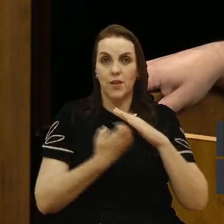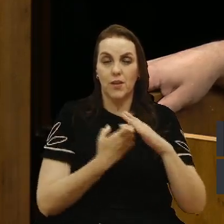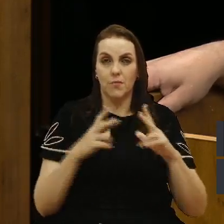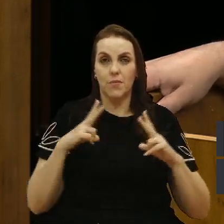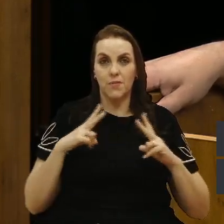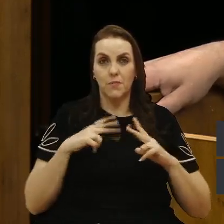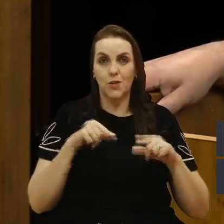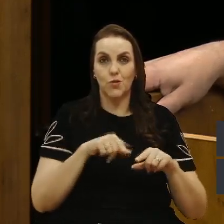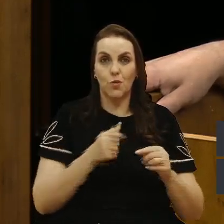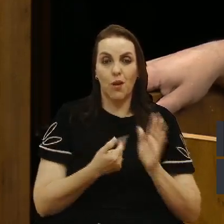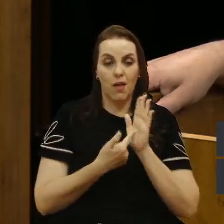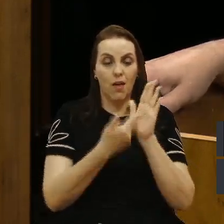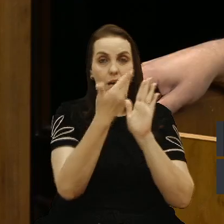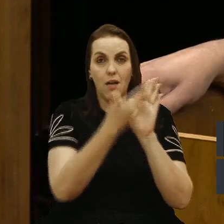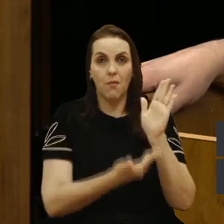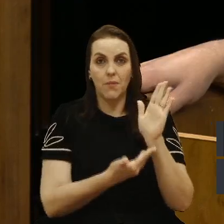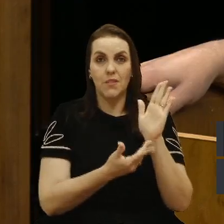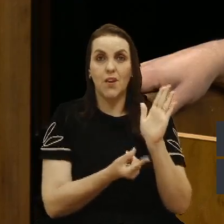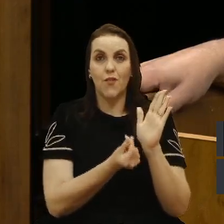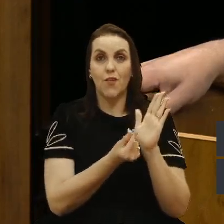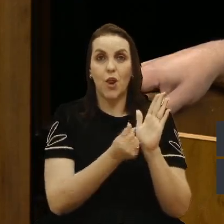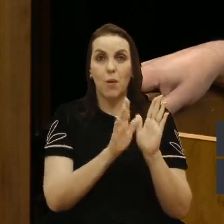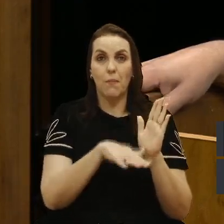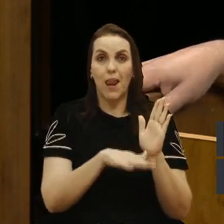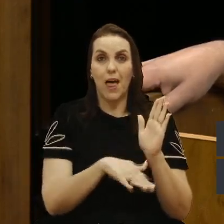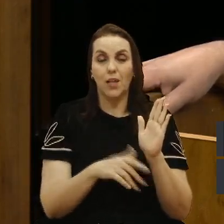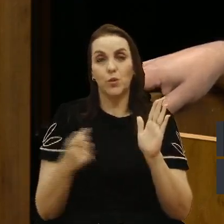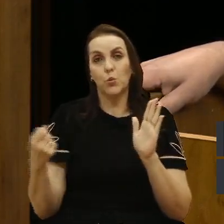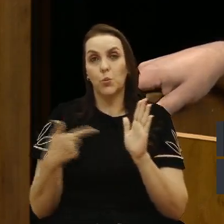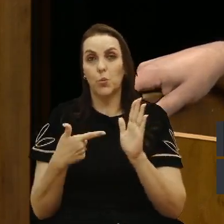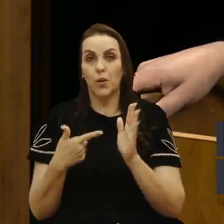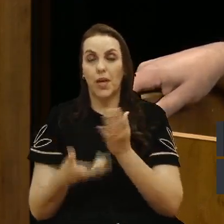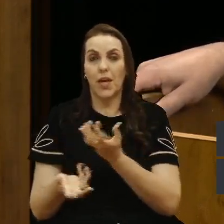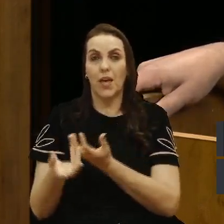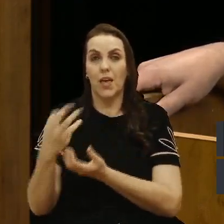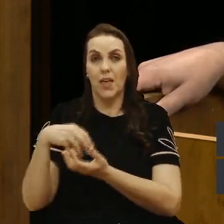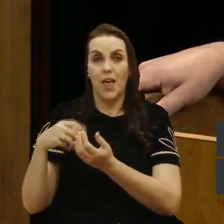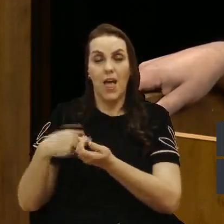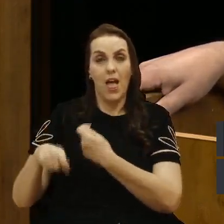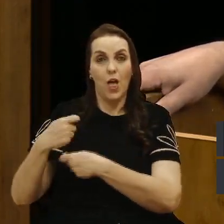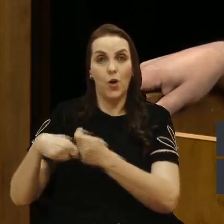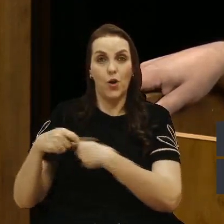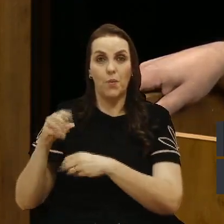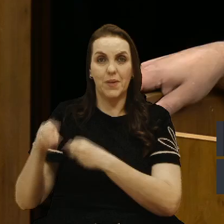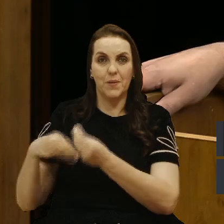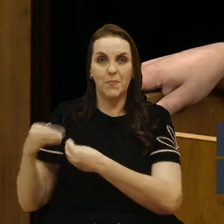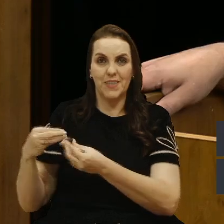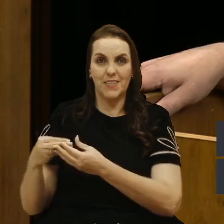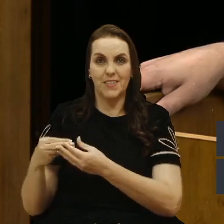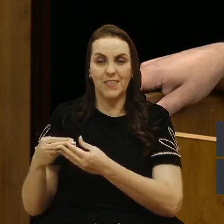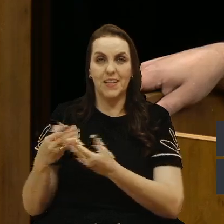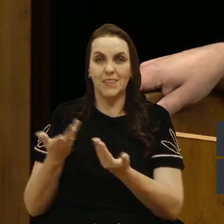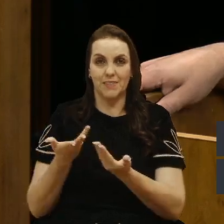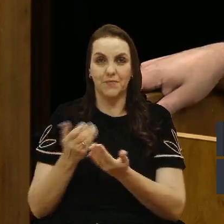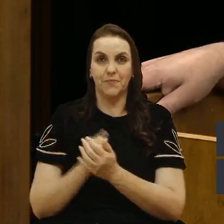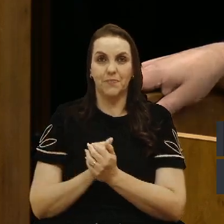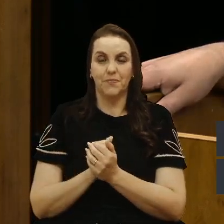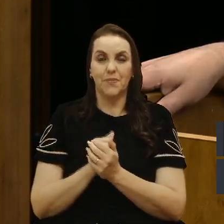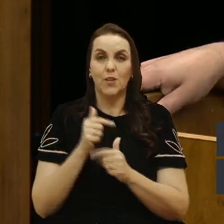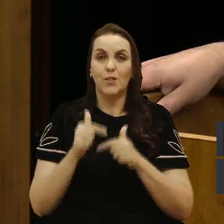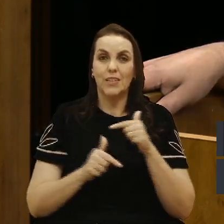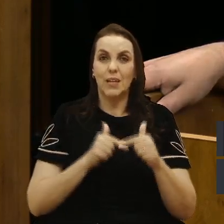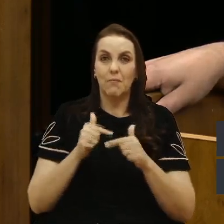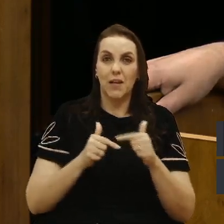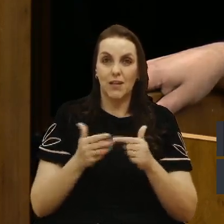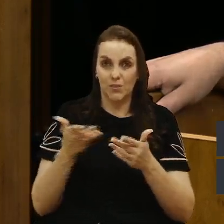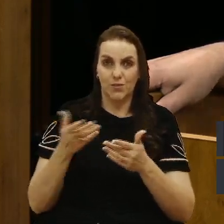vezes, apresentam um valor mais barato que uma empresa de economia mista? Nas costas dos trabalhadores e sem